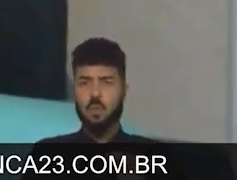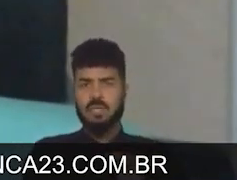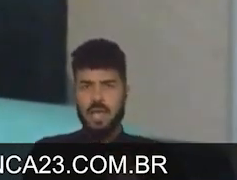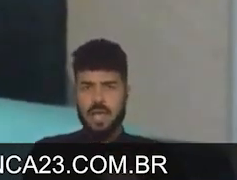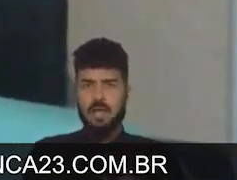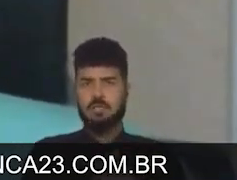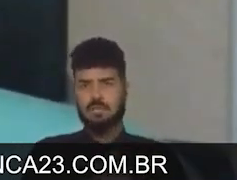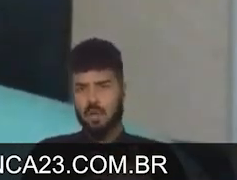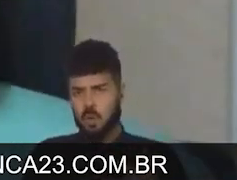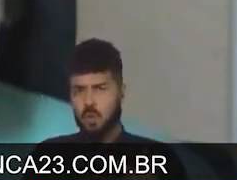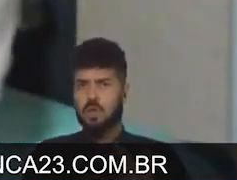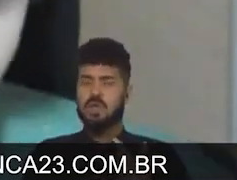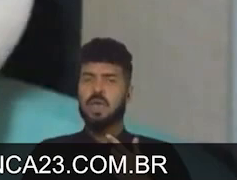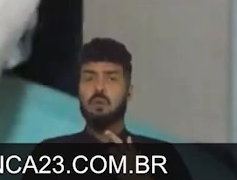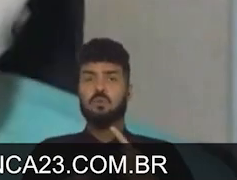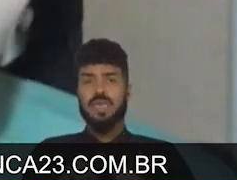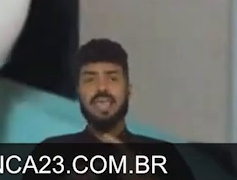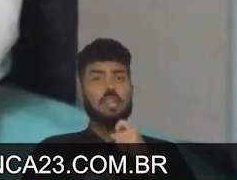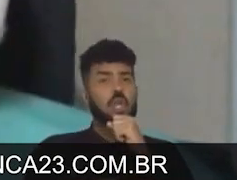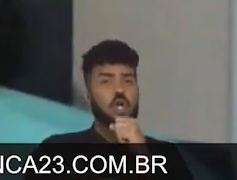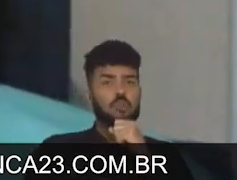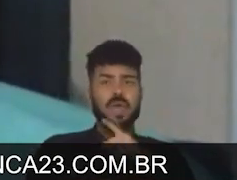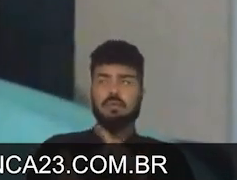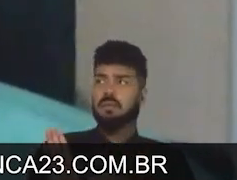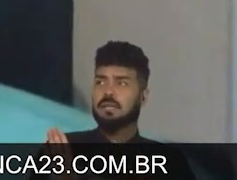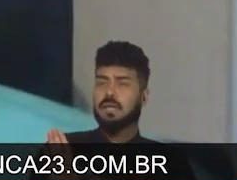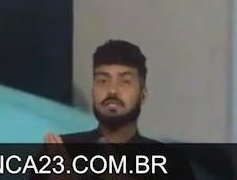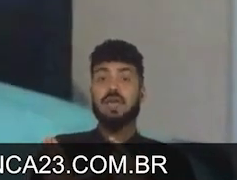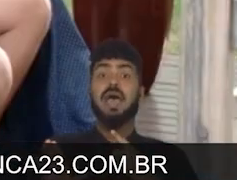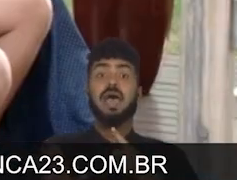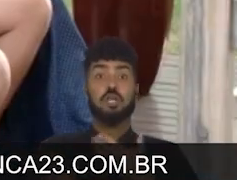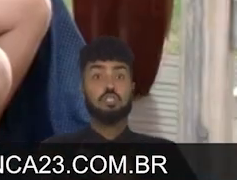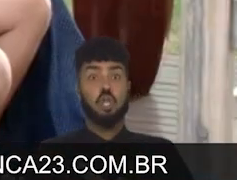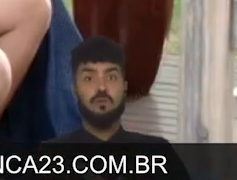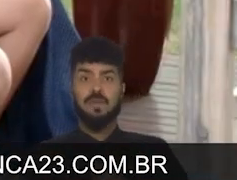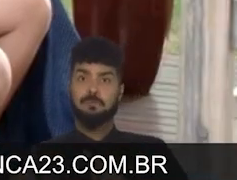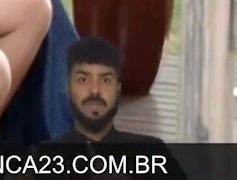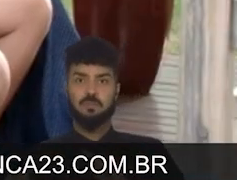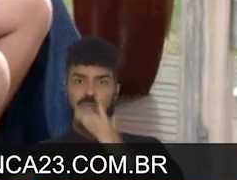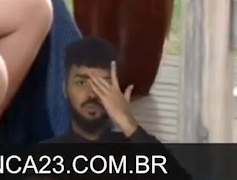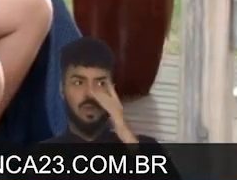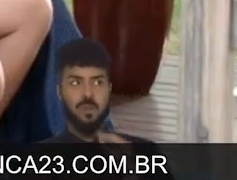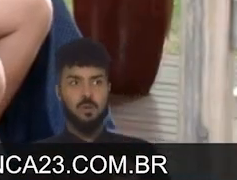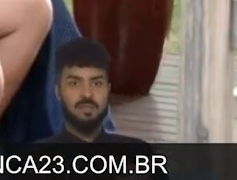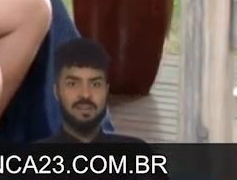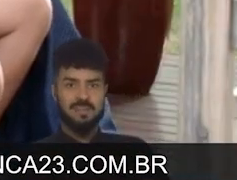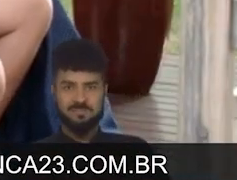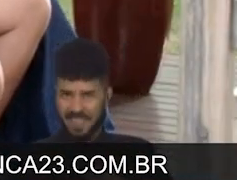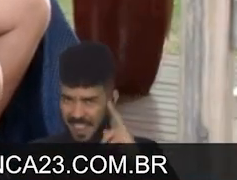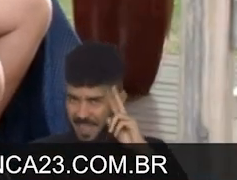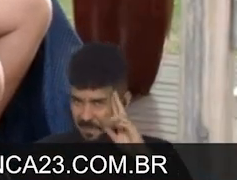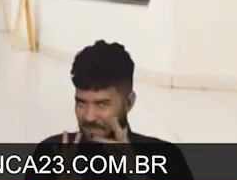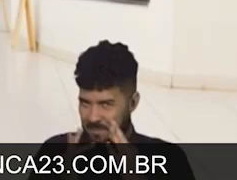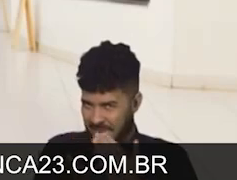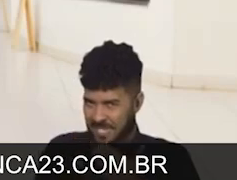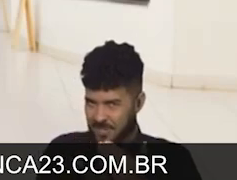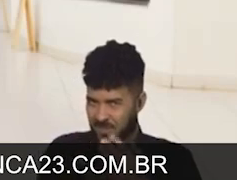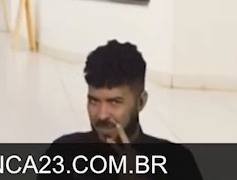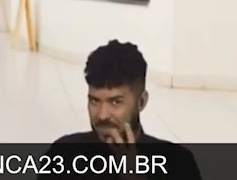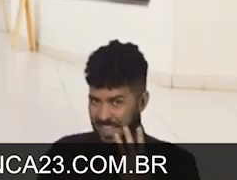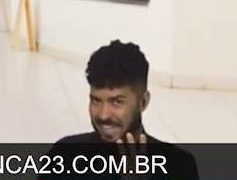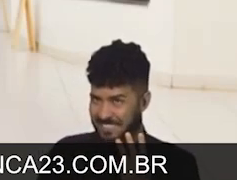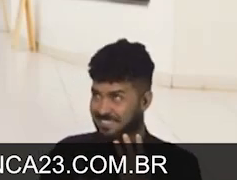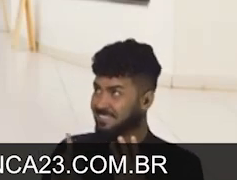idosos, dependentes, e menos pessoas para cuidar desses idosos. Você se lembra da família do começo da reportagem? A